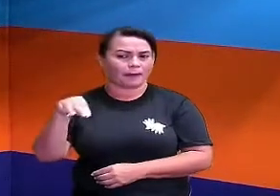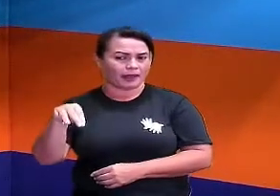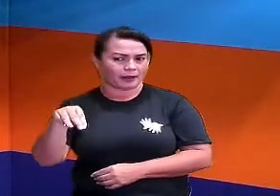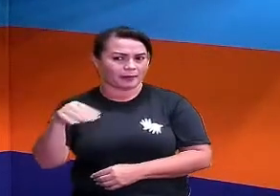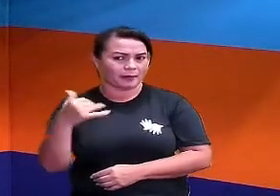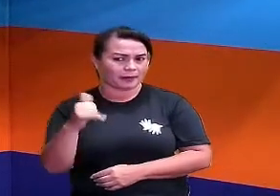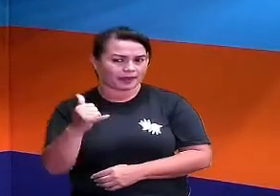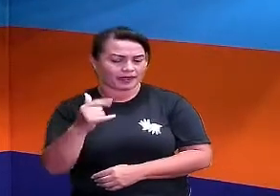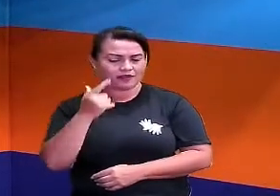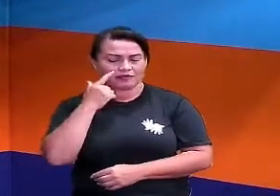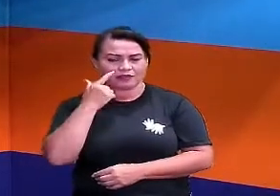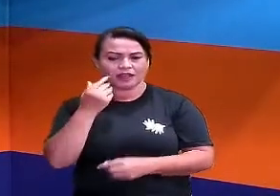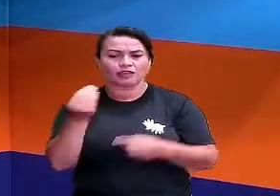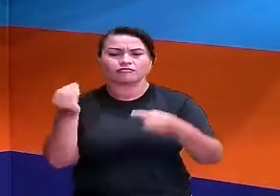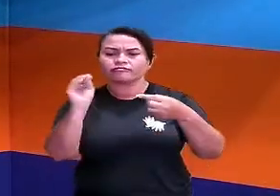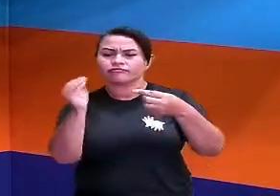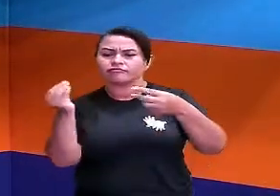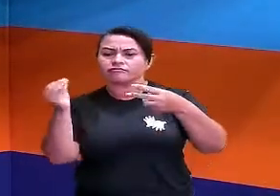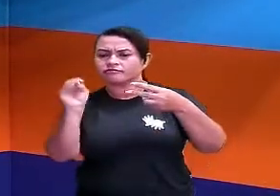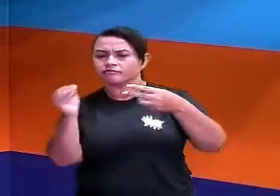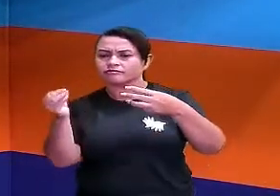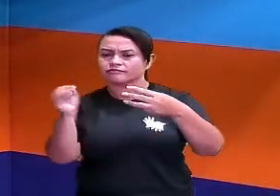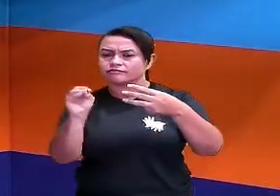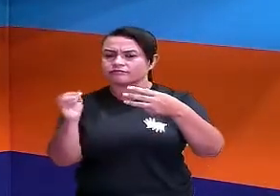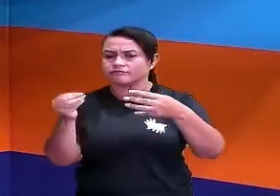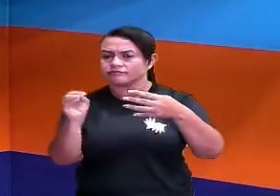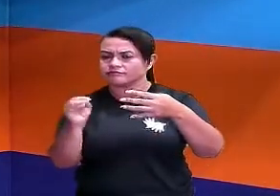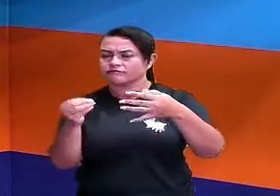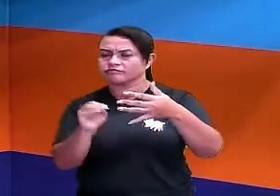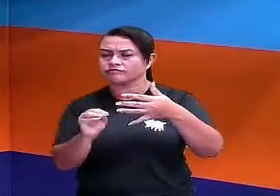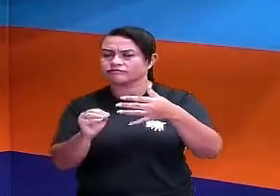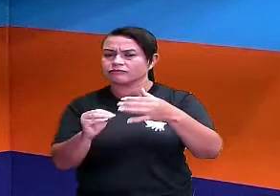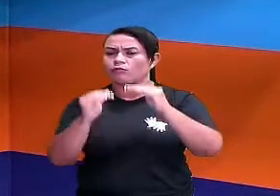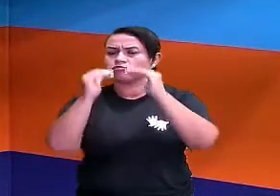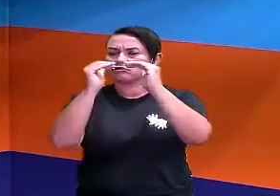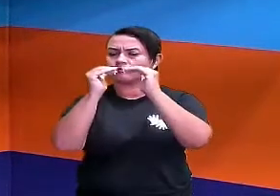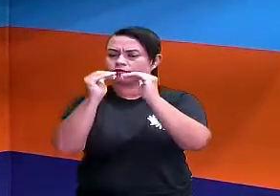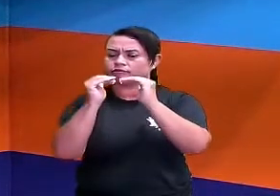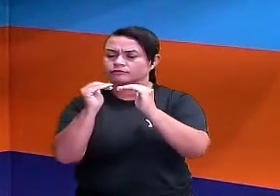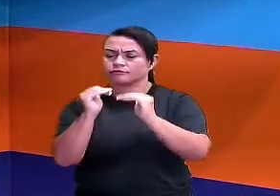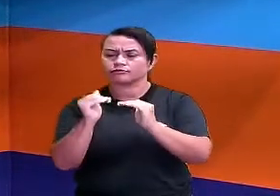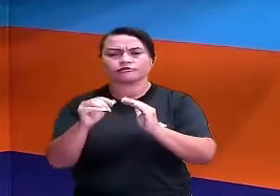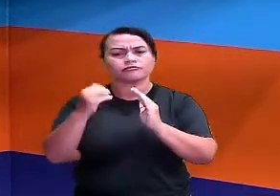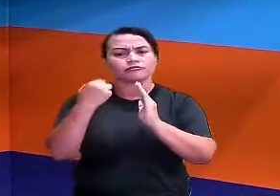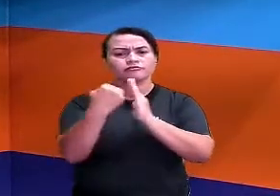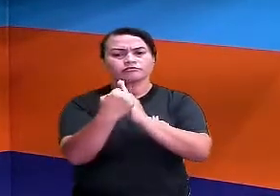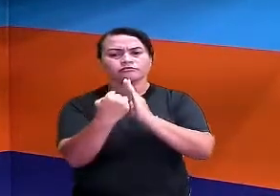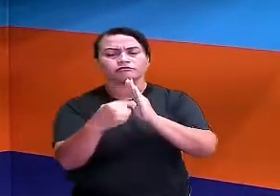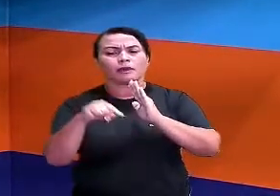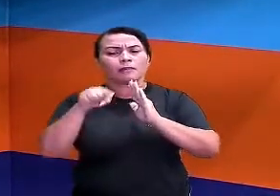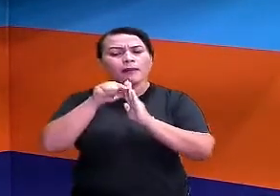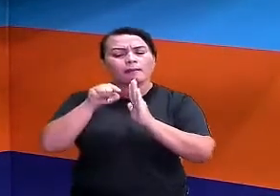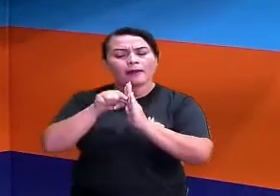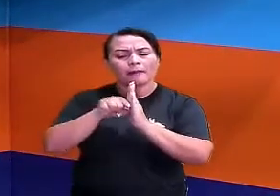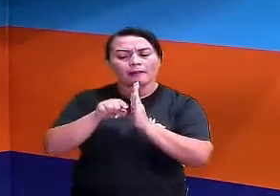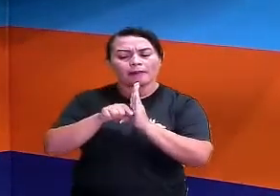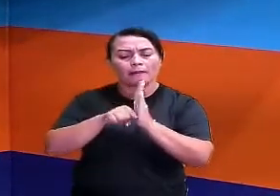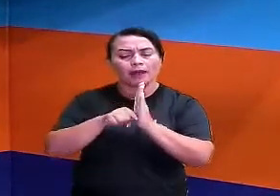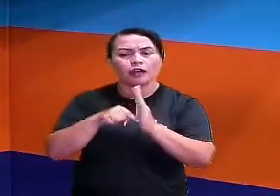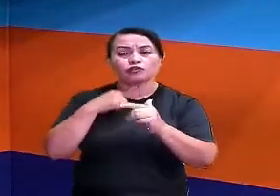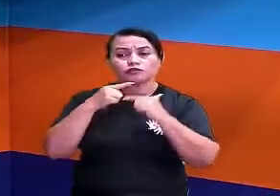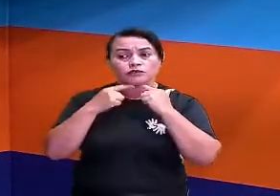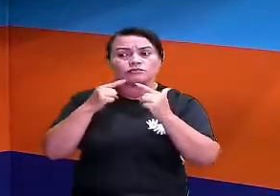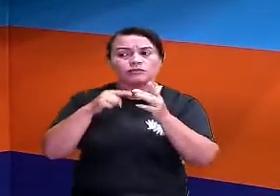Então, vai adicionando aos pouquinhos, sem pressa, com cautela. Tira a dúvida com o professor direito como é que você vai fazer